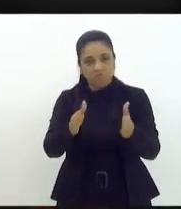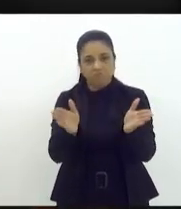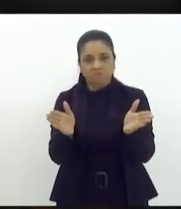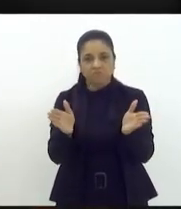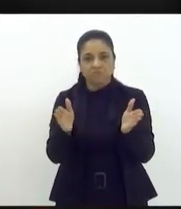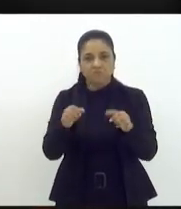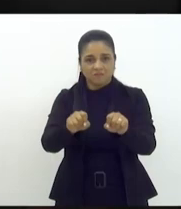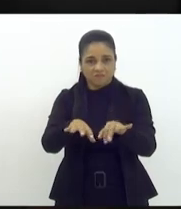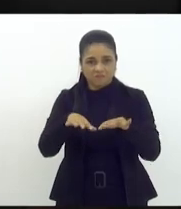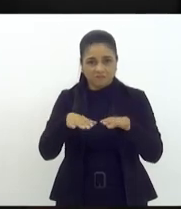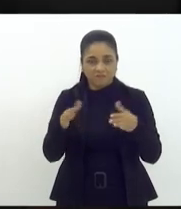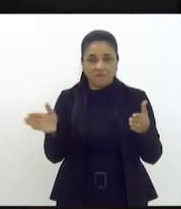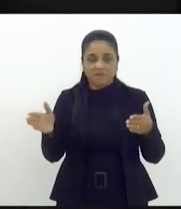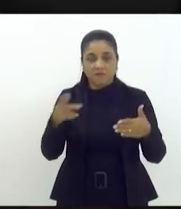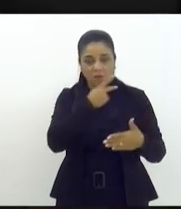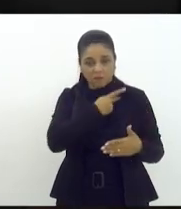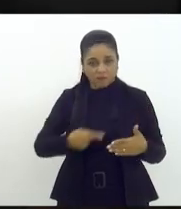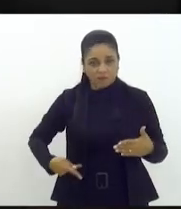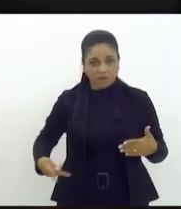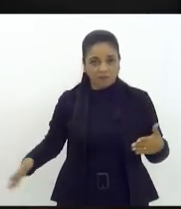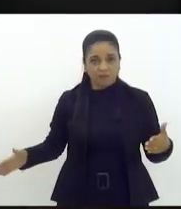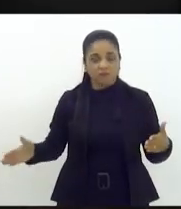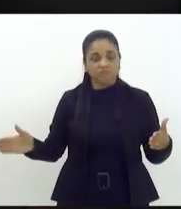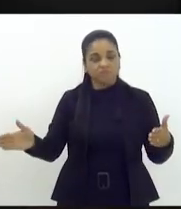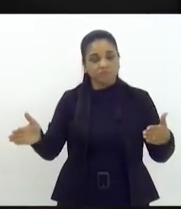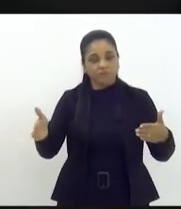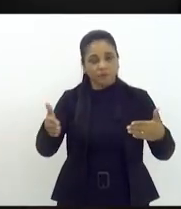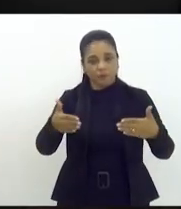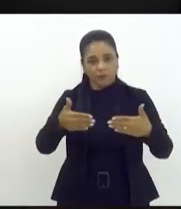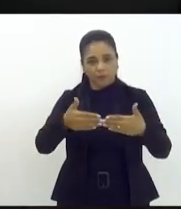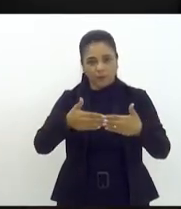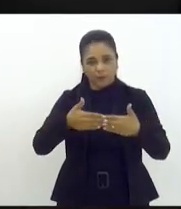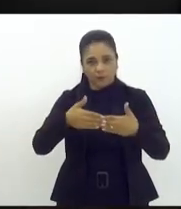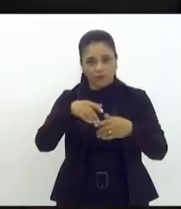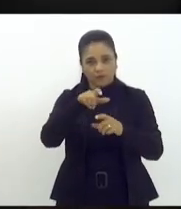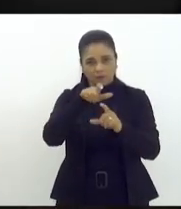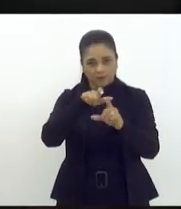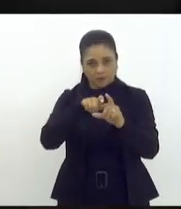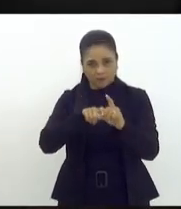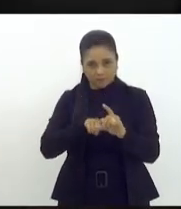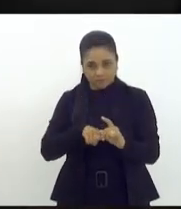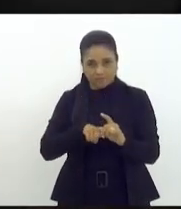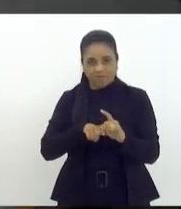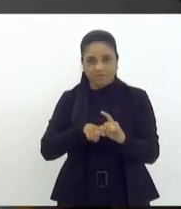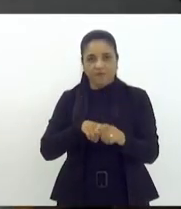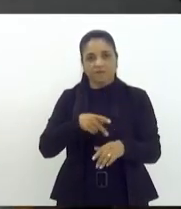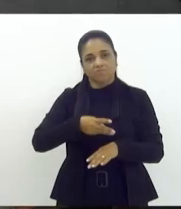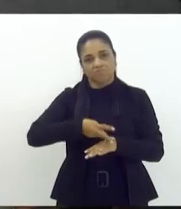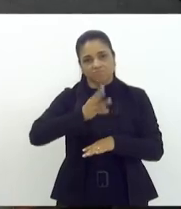esta Presidente ex-presidente tem exceção até às 15 horas